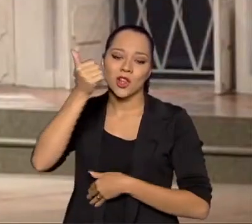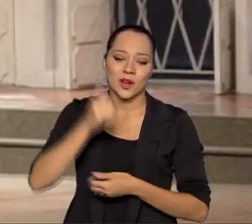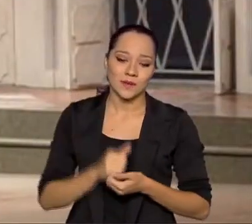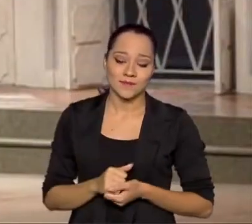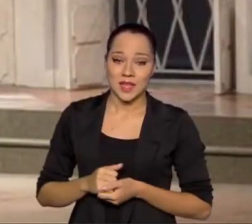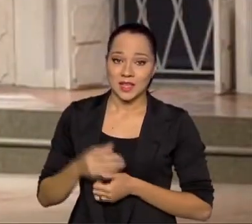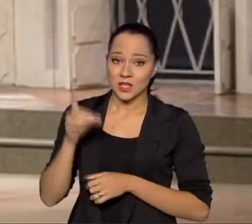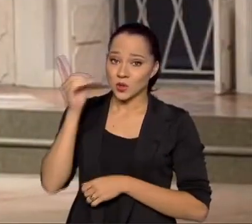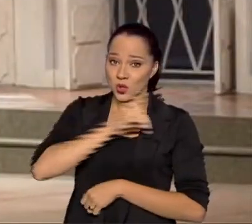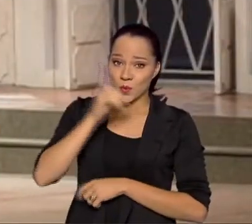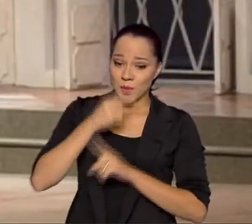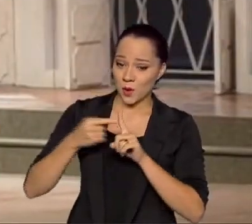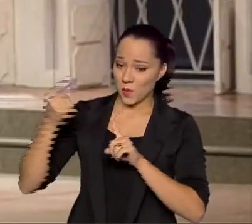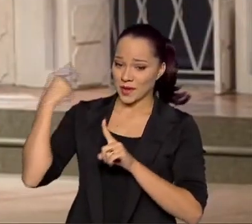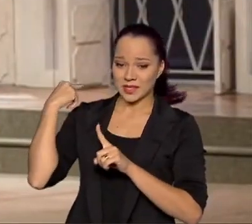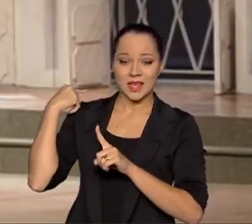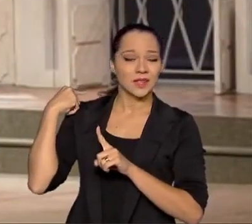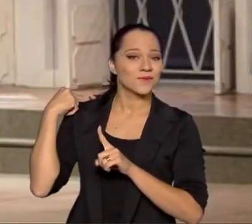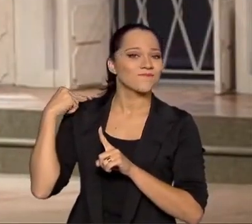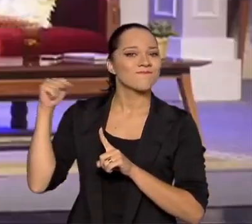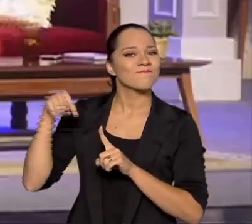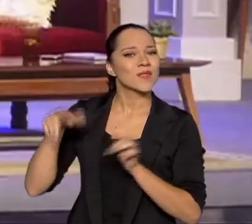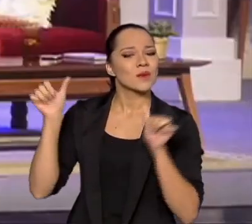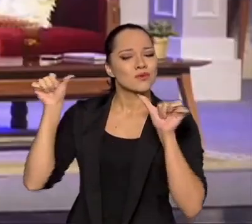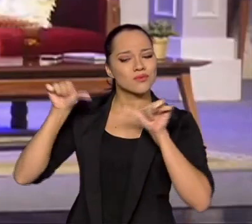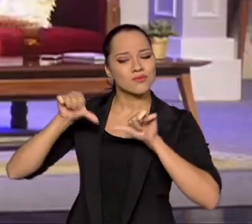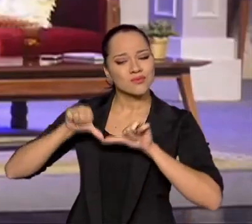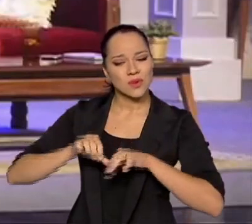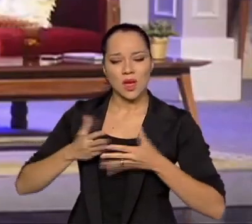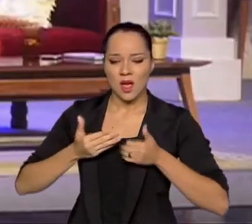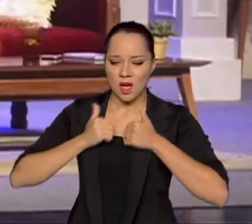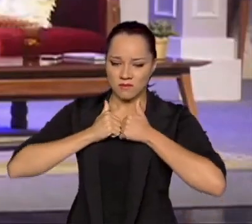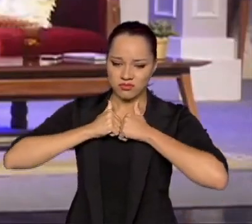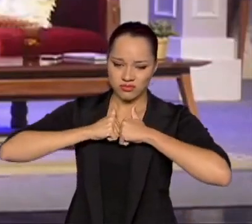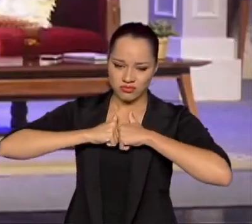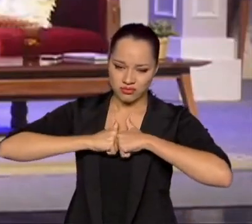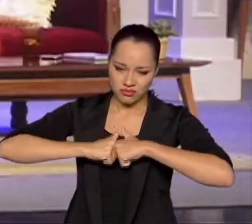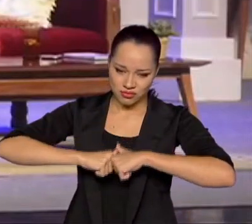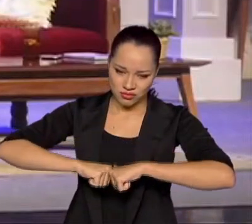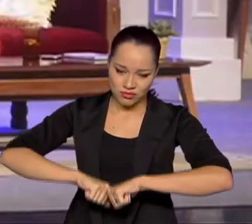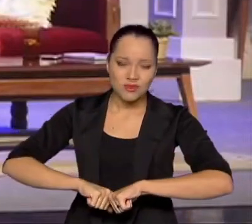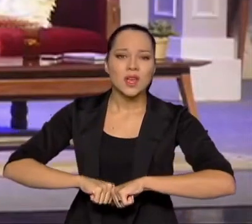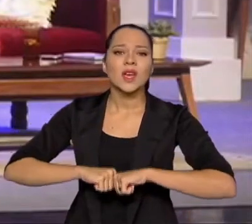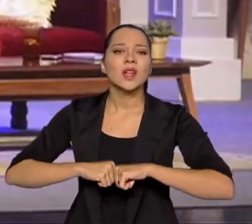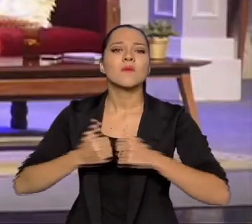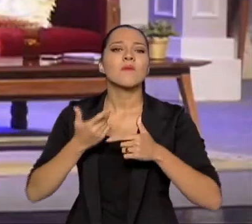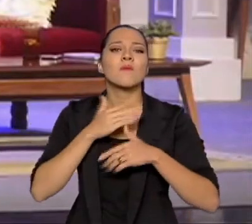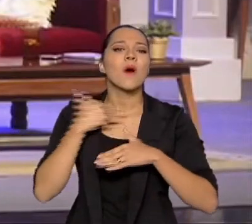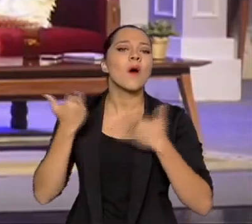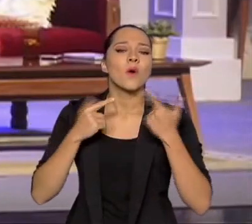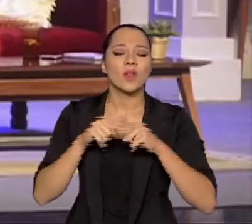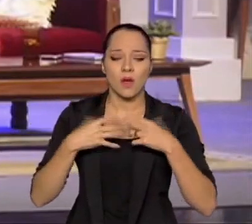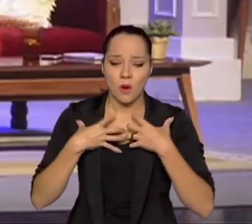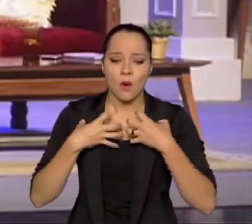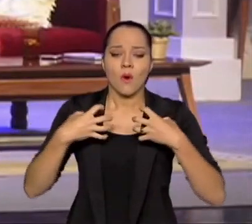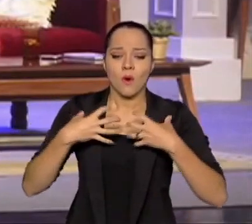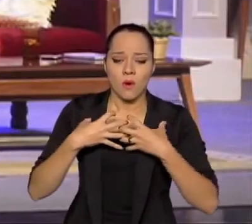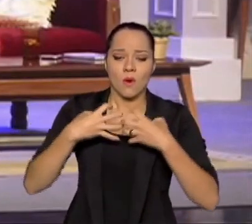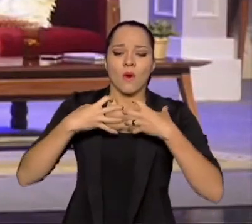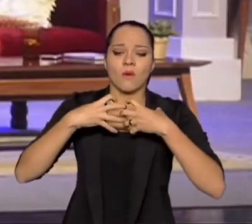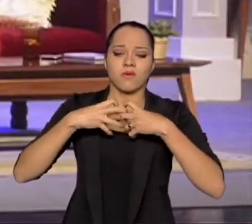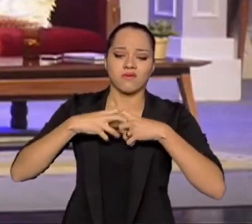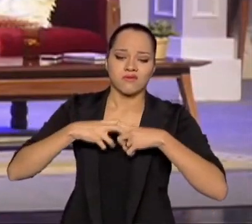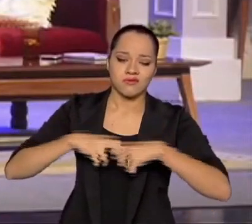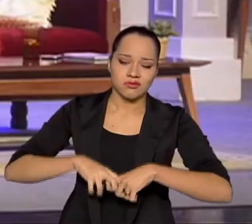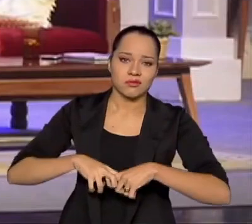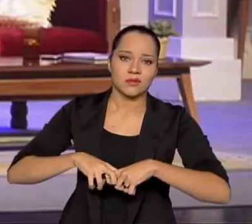o último domingo, o quadro do ator vinha se deteriorando. A causa da morte foi embolia pulmonar por complicações da